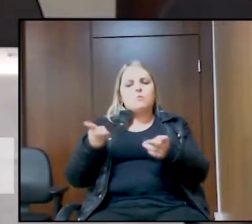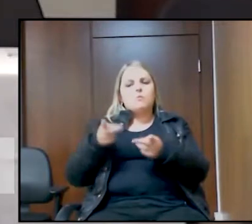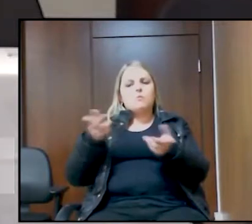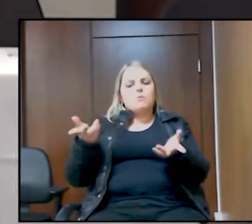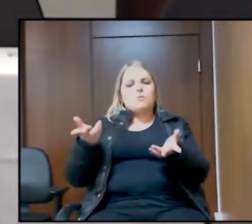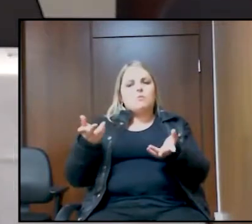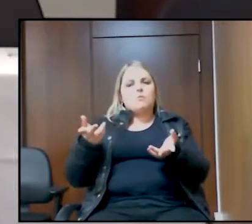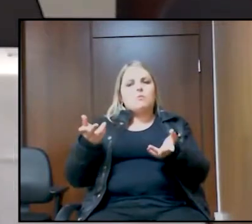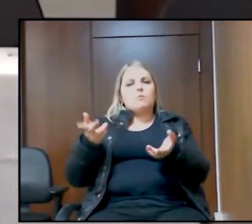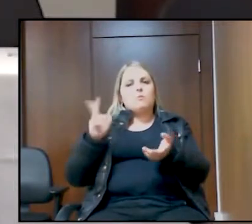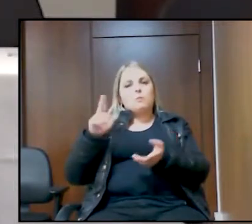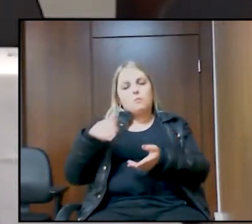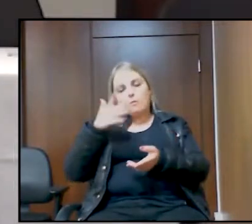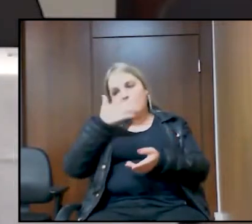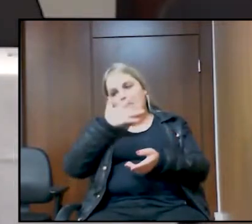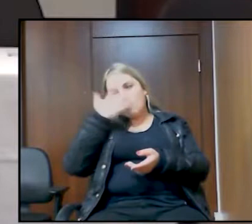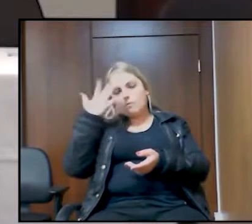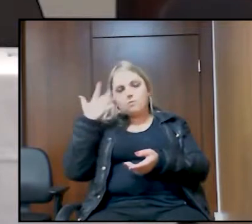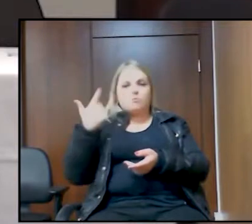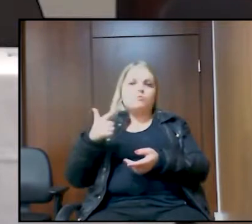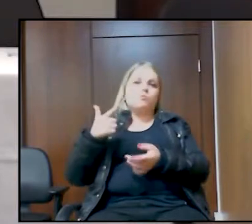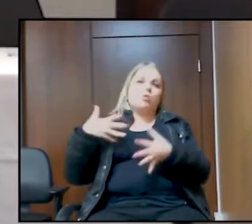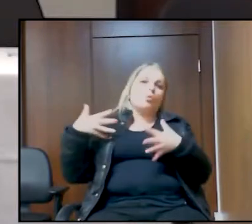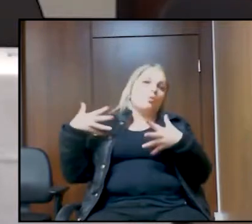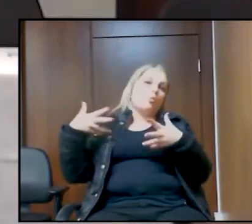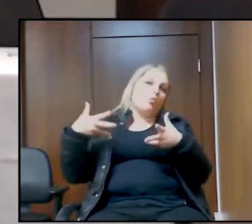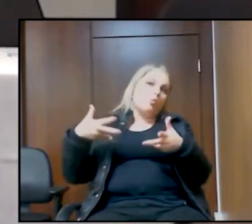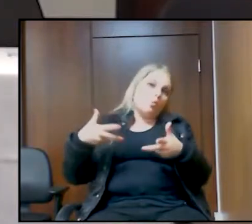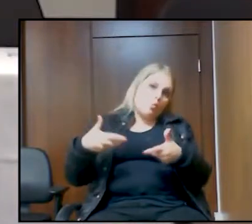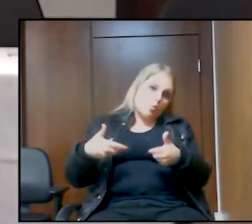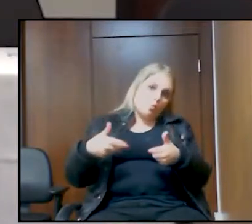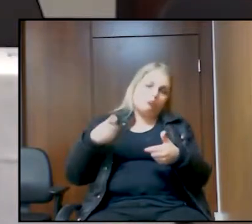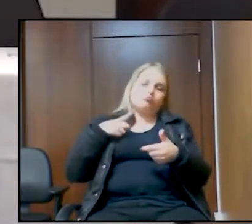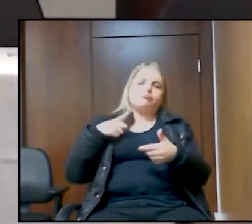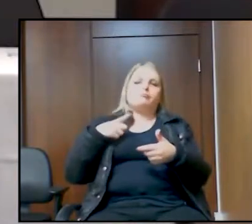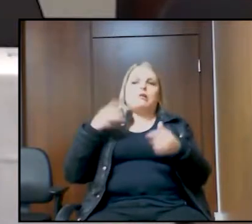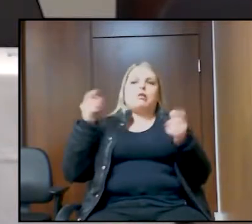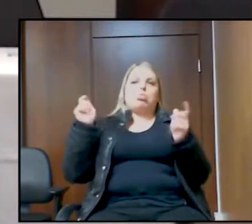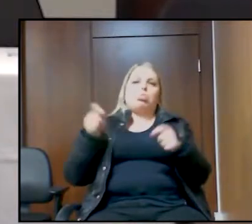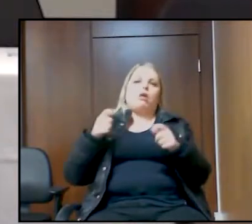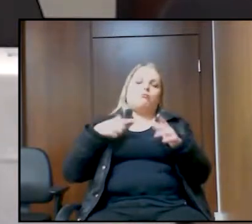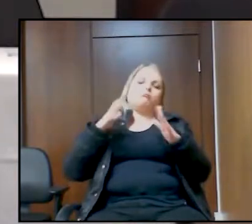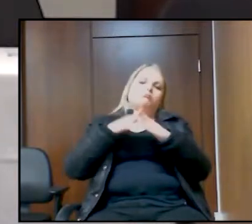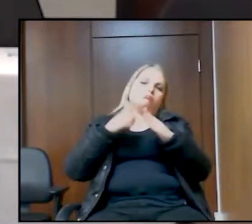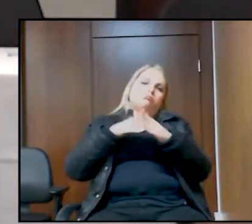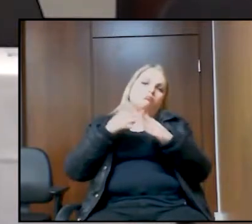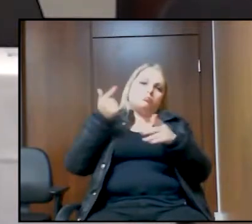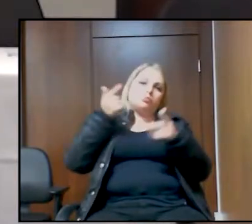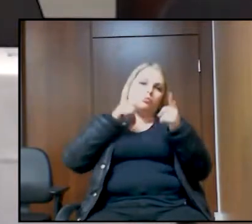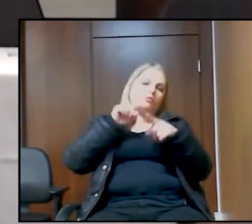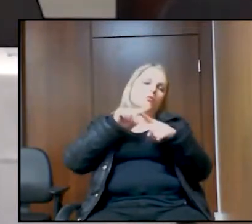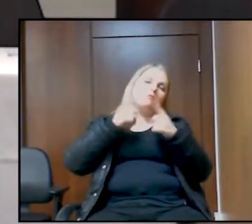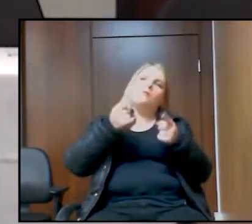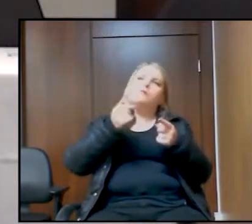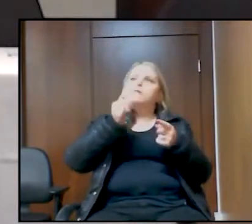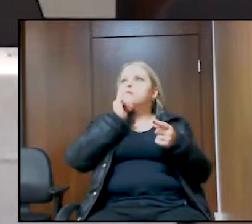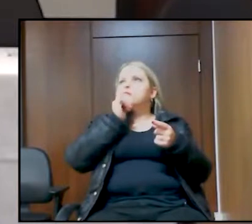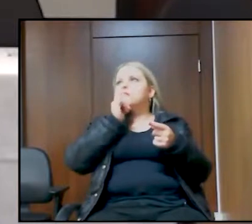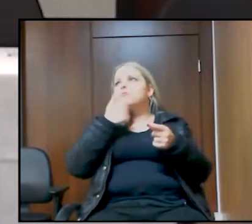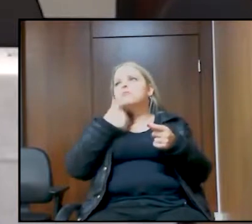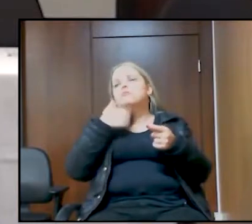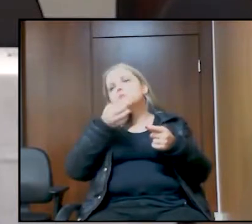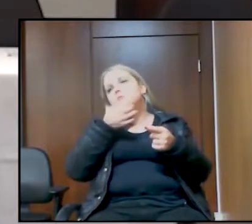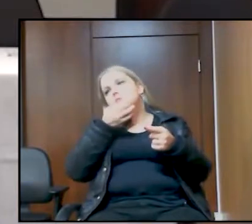estariam no âmbito do acesso a uma habitação popular, mas vamos chutar metade disso, porque a pobreza